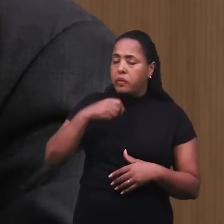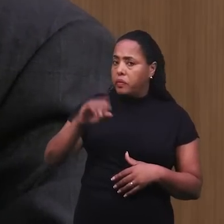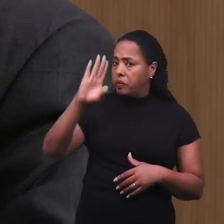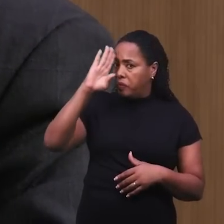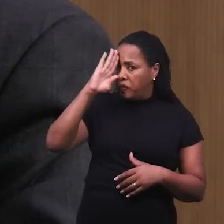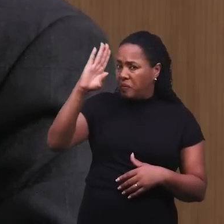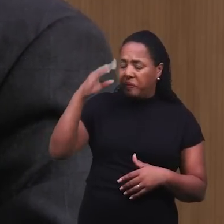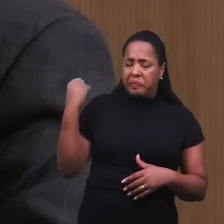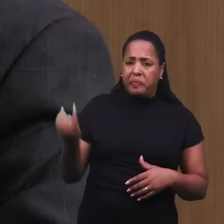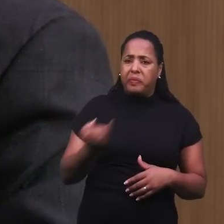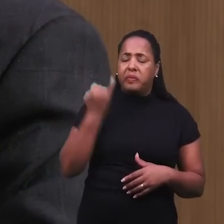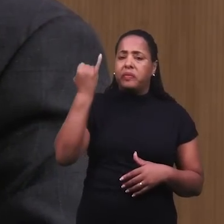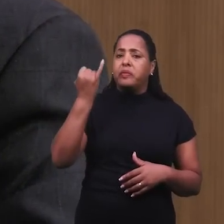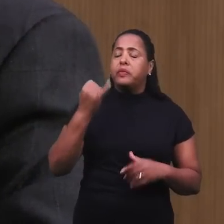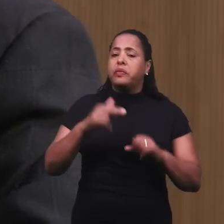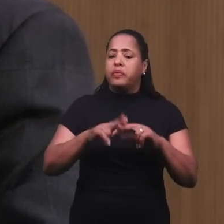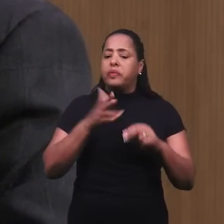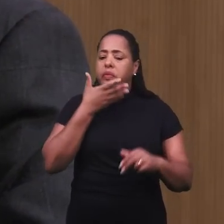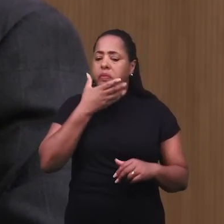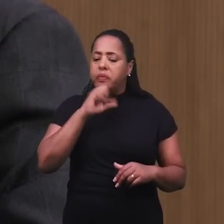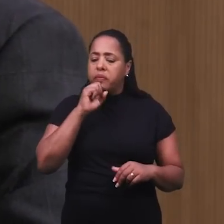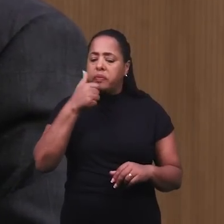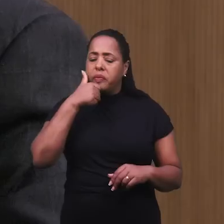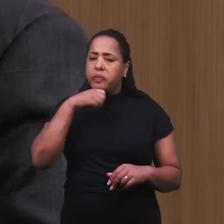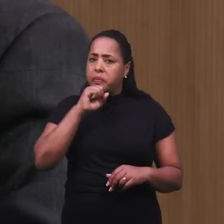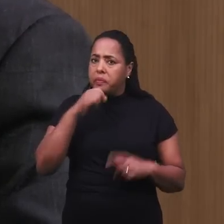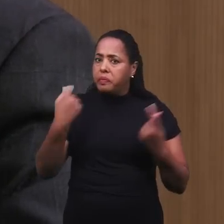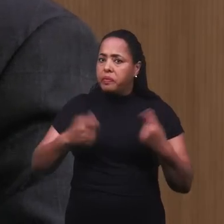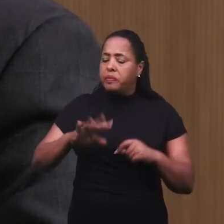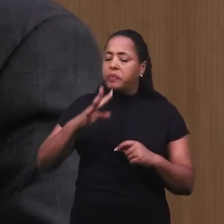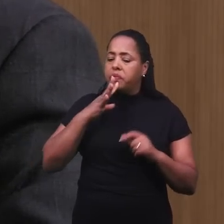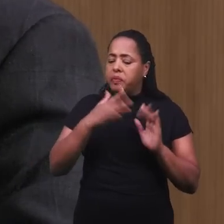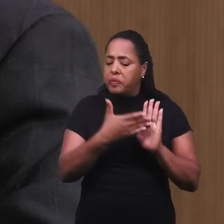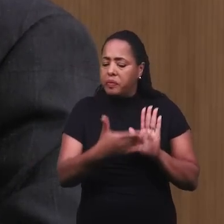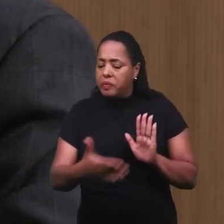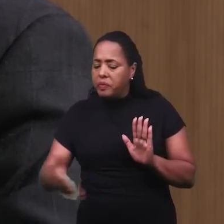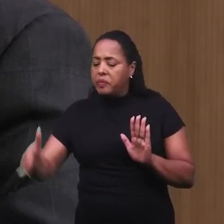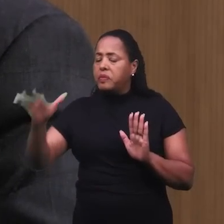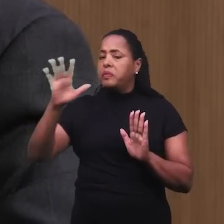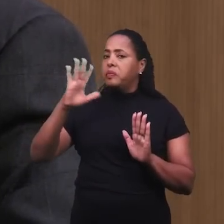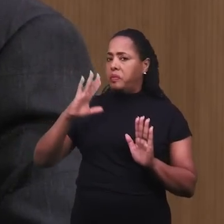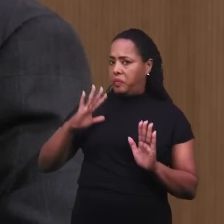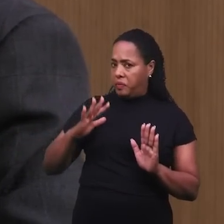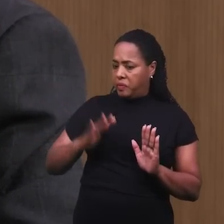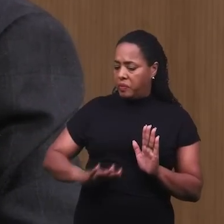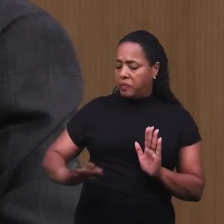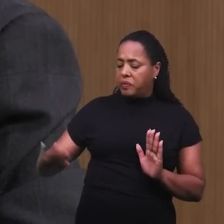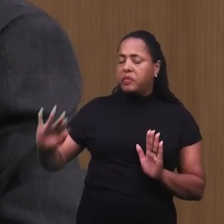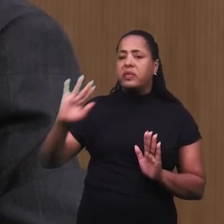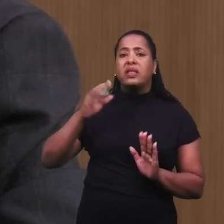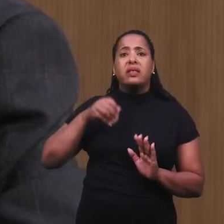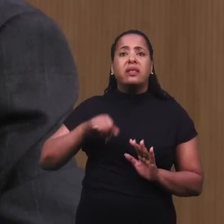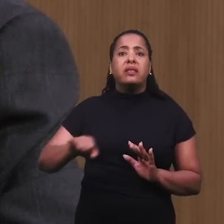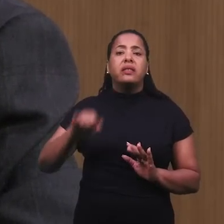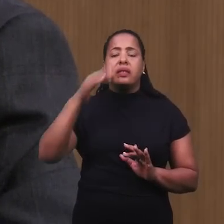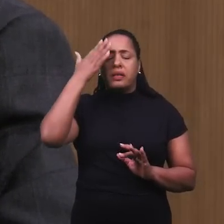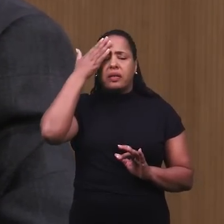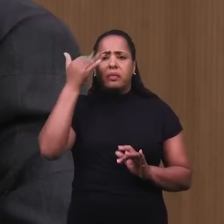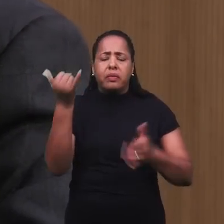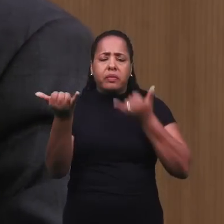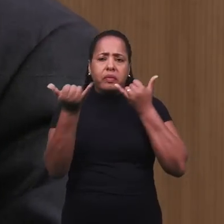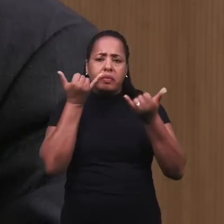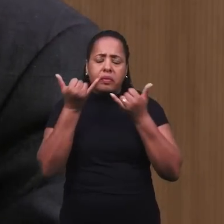pai ele começa a conhecer o dia a dia da criança. Quando ele começa a saber de fato o que tem acontecido no seu